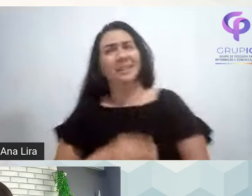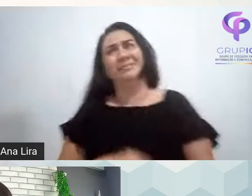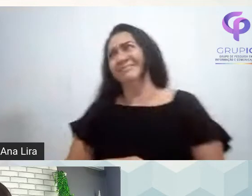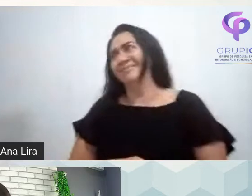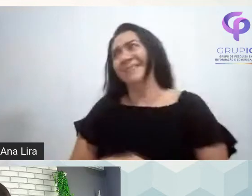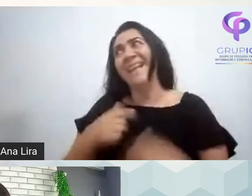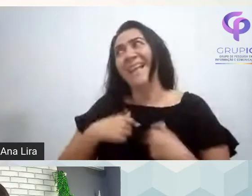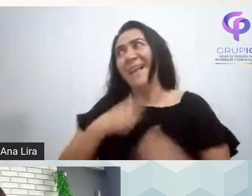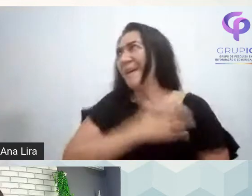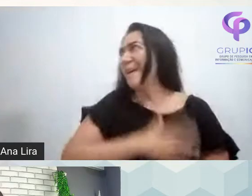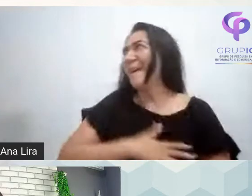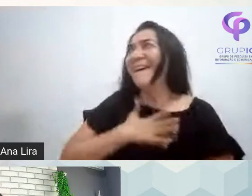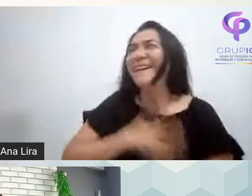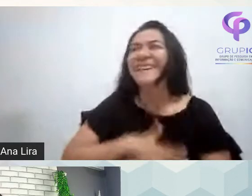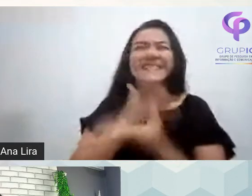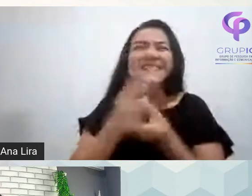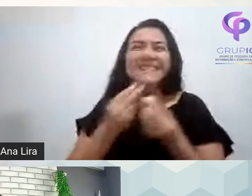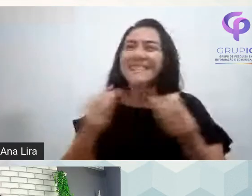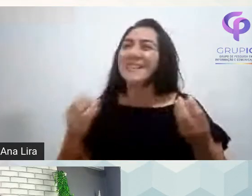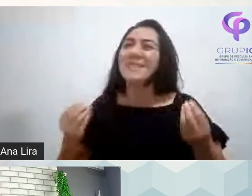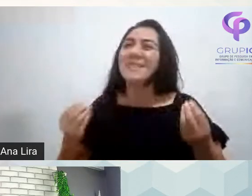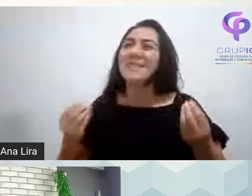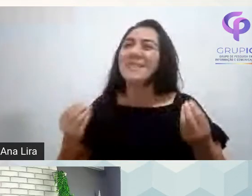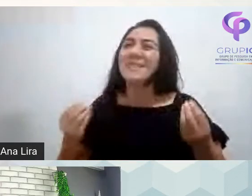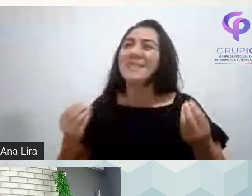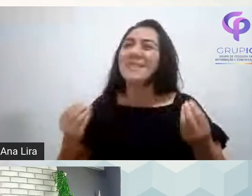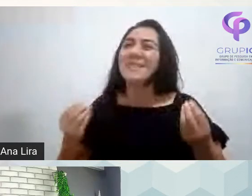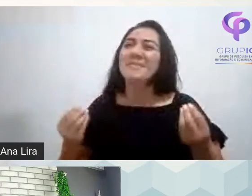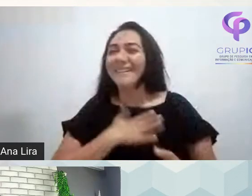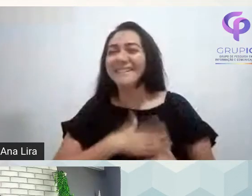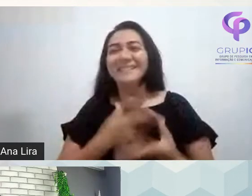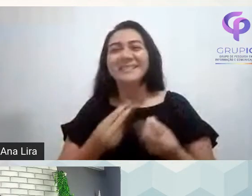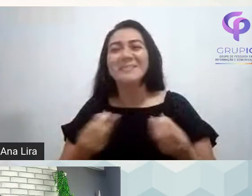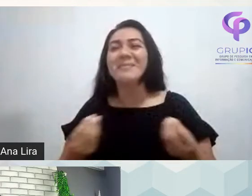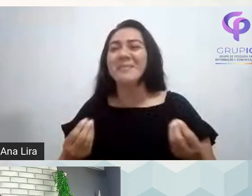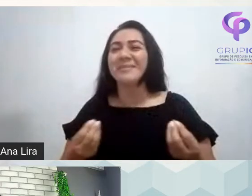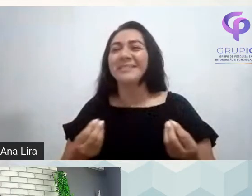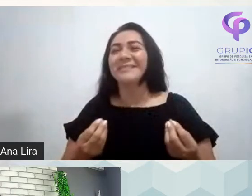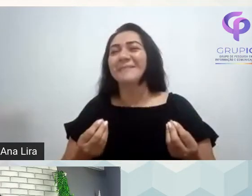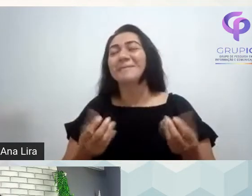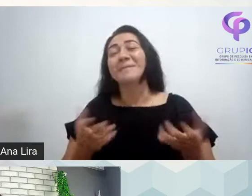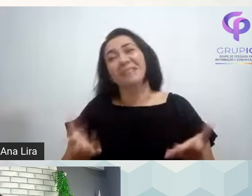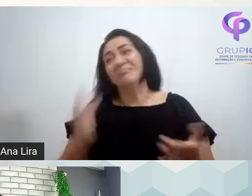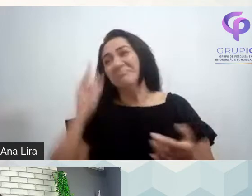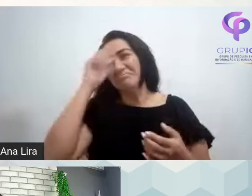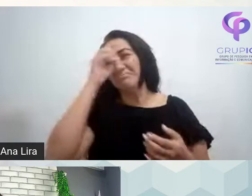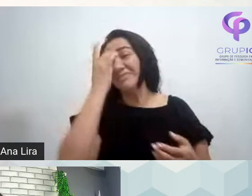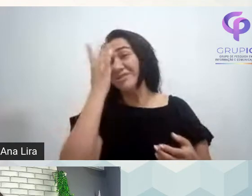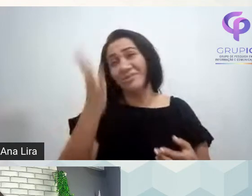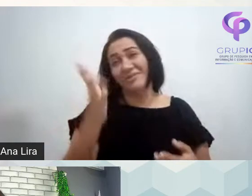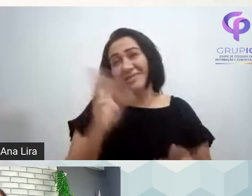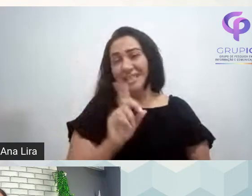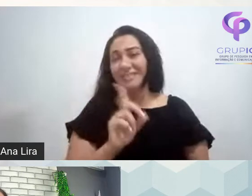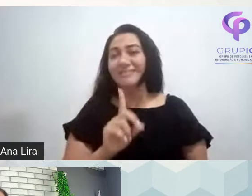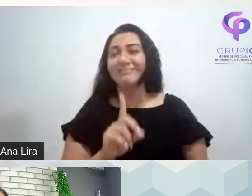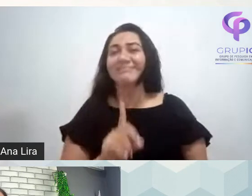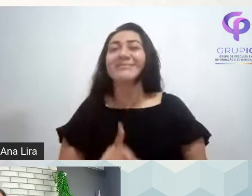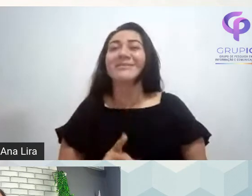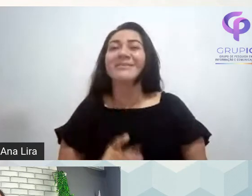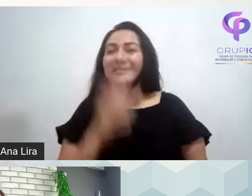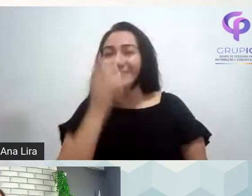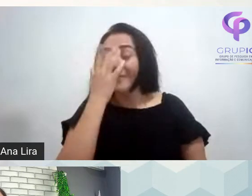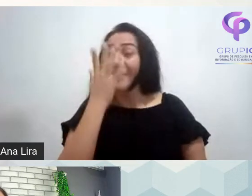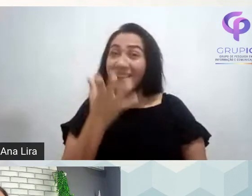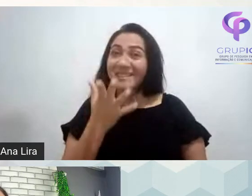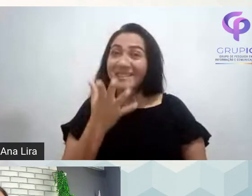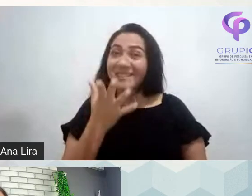Eu amo fazer isso, né? Inclusive, eu e a minha chefe, né, a Mariana, nós somos as únicas que